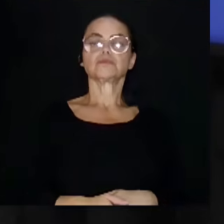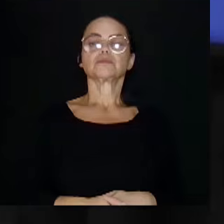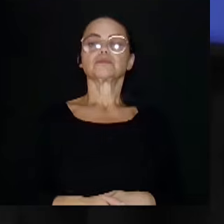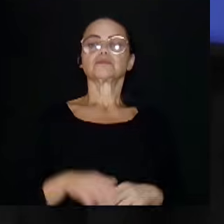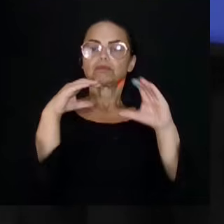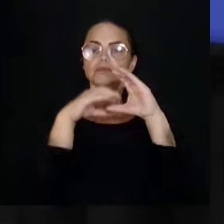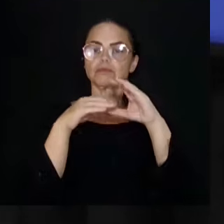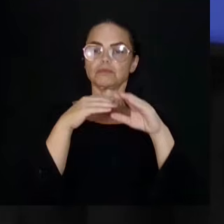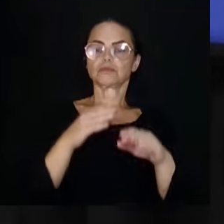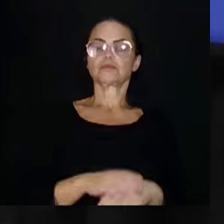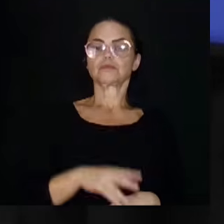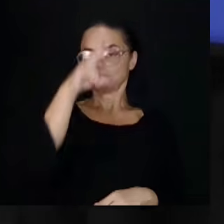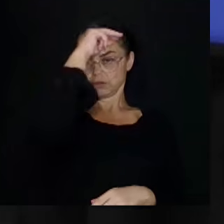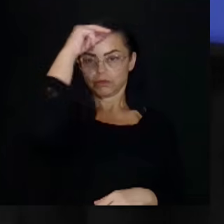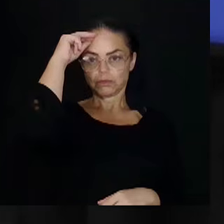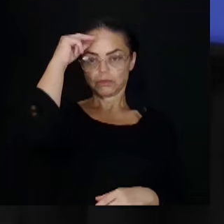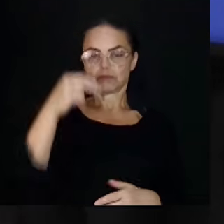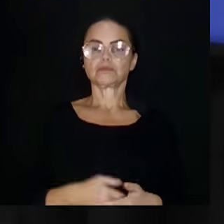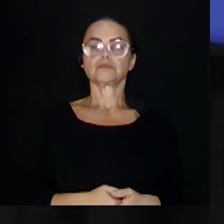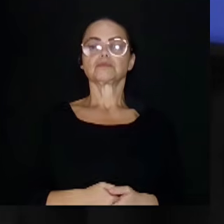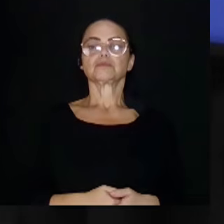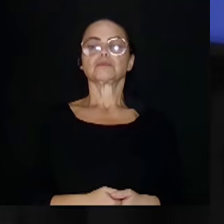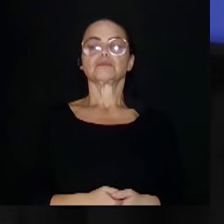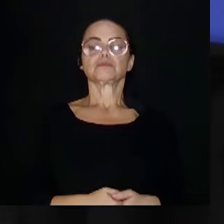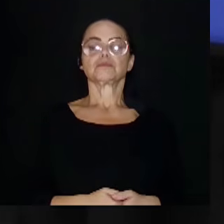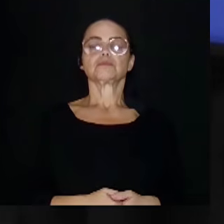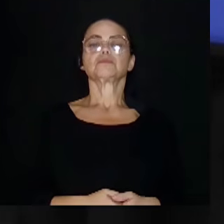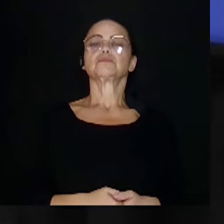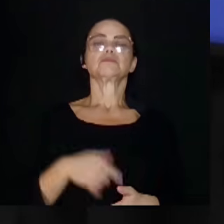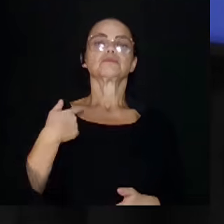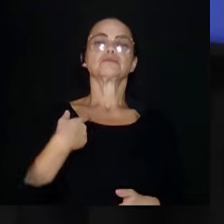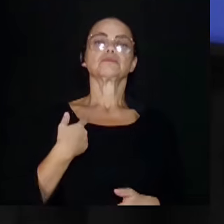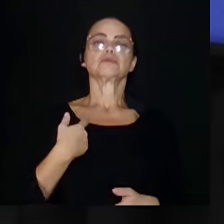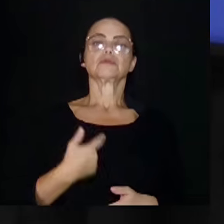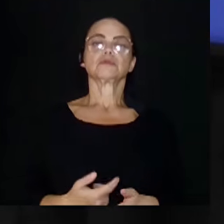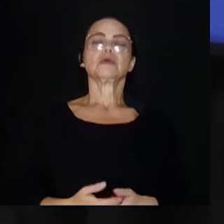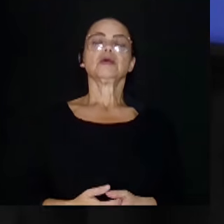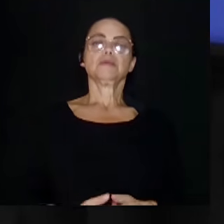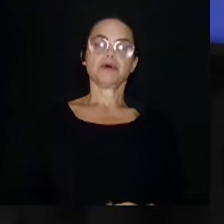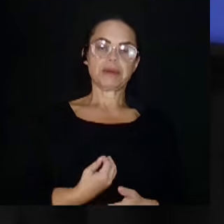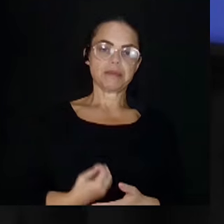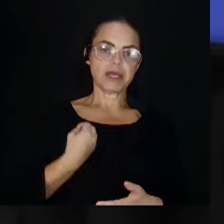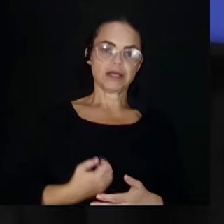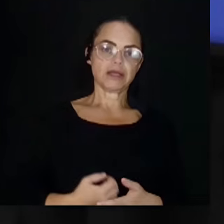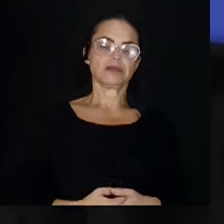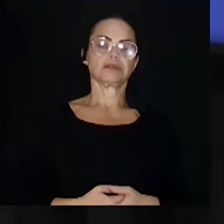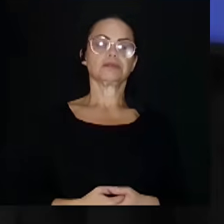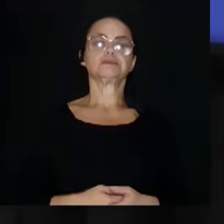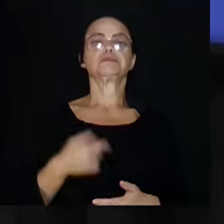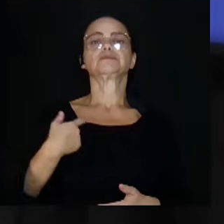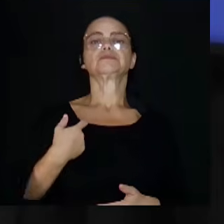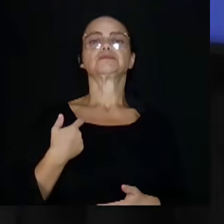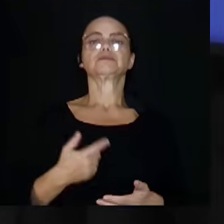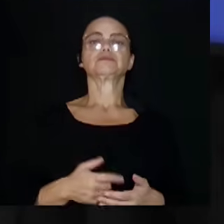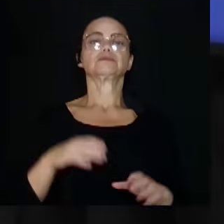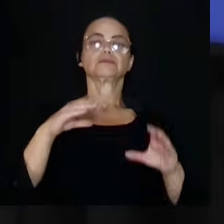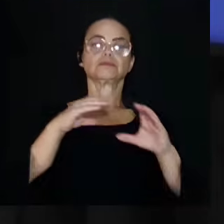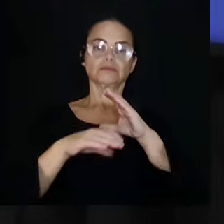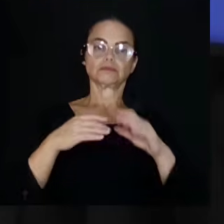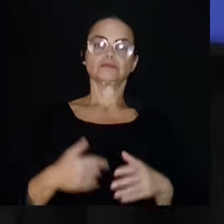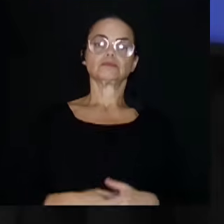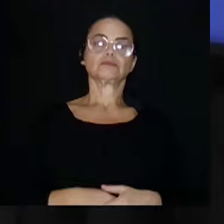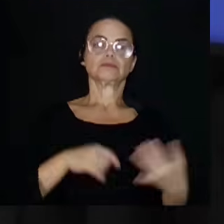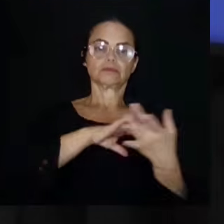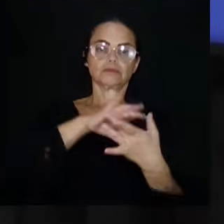concurso público, ele democratiza o acesso ao serviço público. Exatamente. Você faz uma